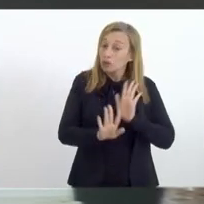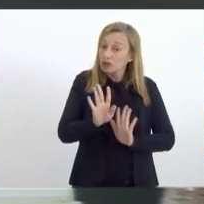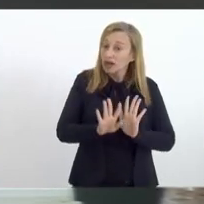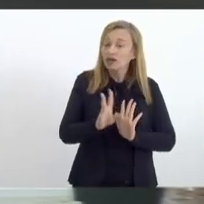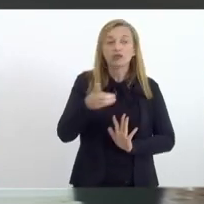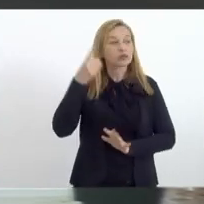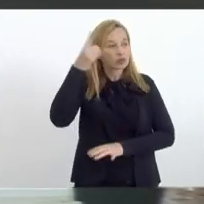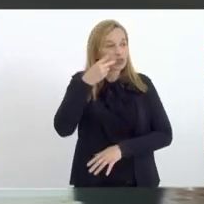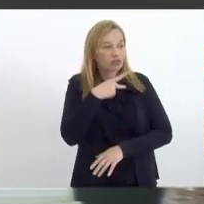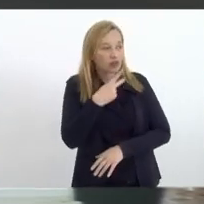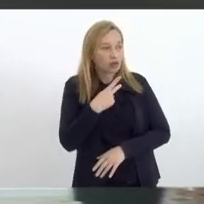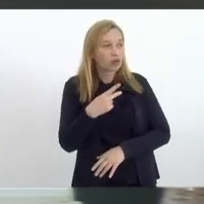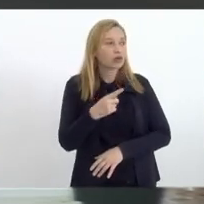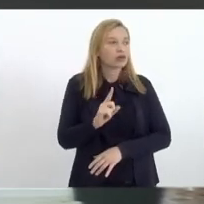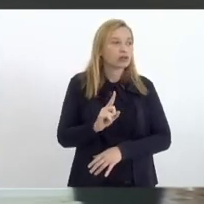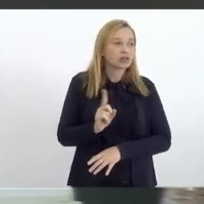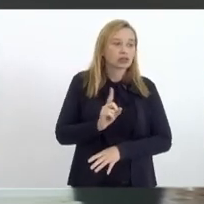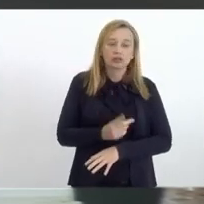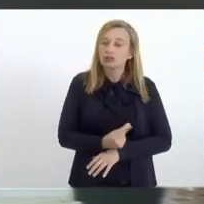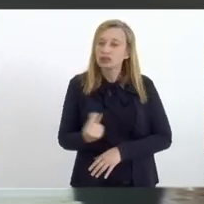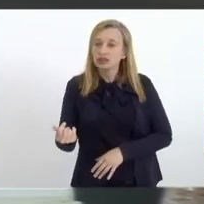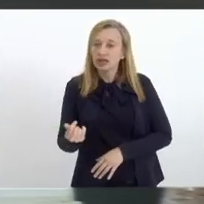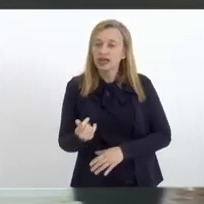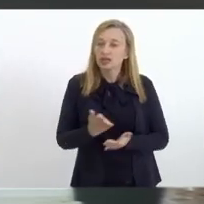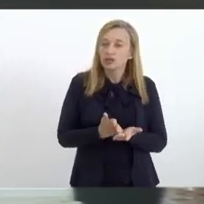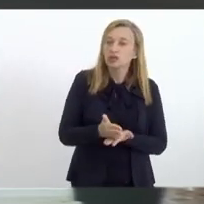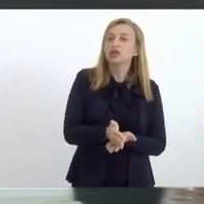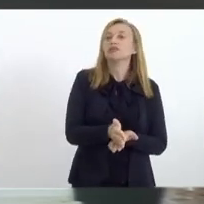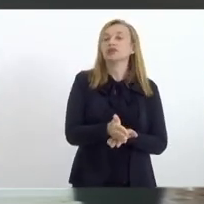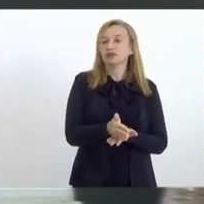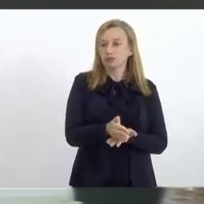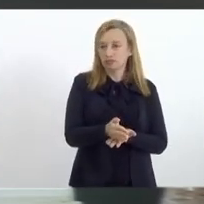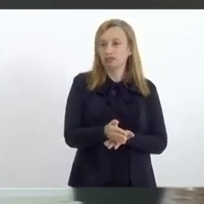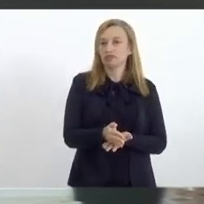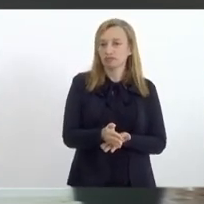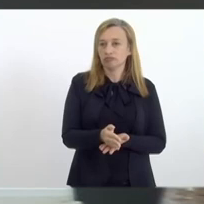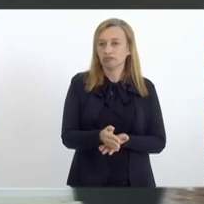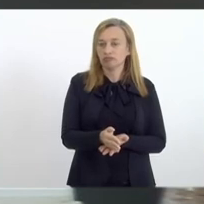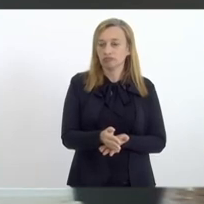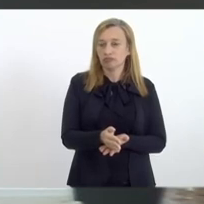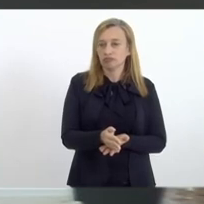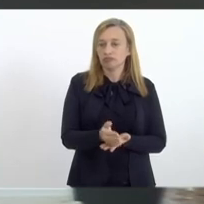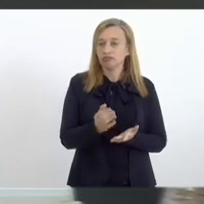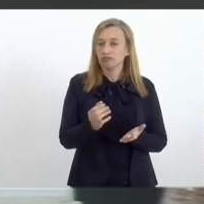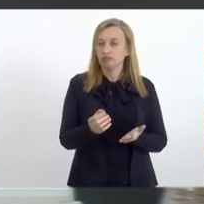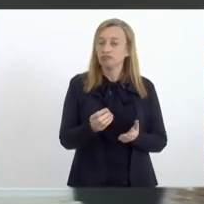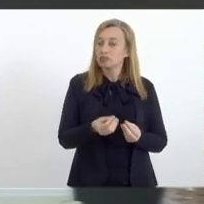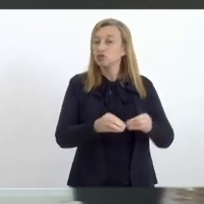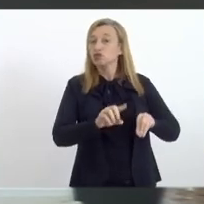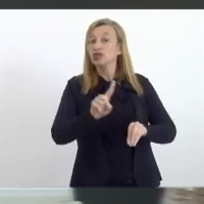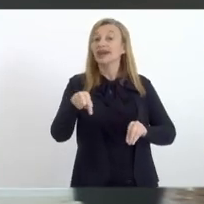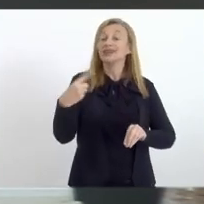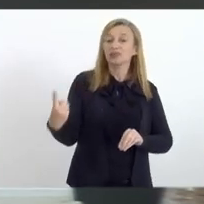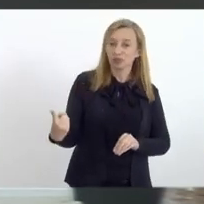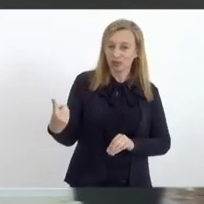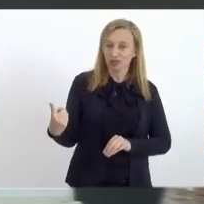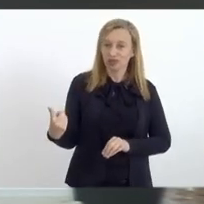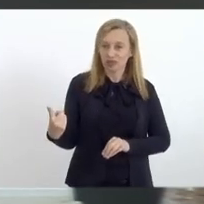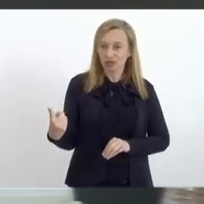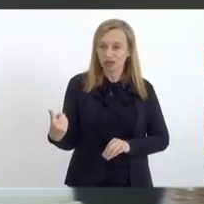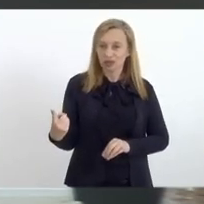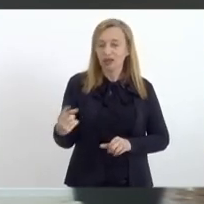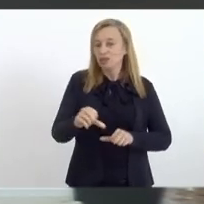o deputado falou, para que a gente não saia muito do que já está sendo colocado, para não impactar depois